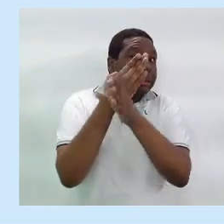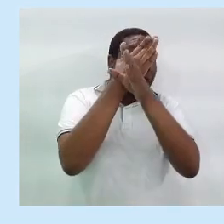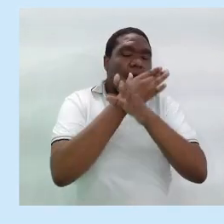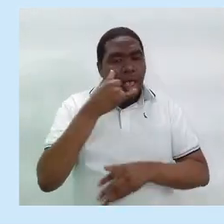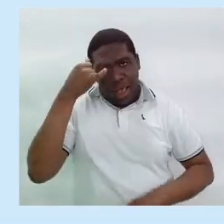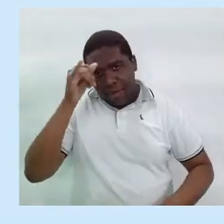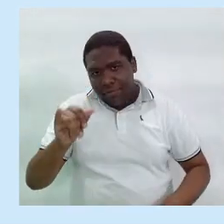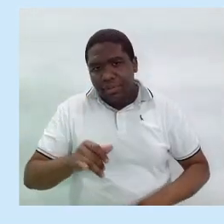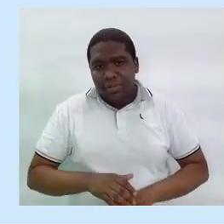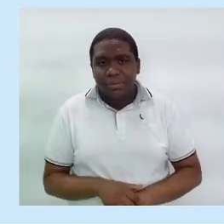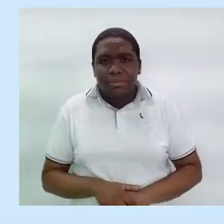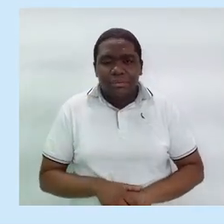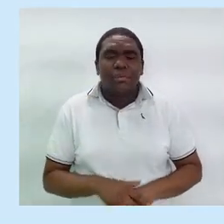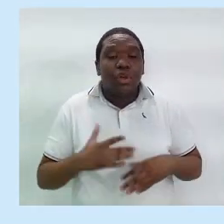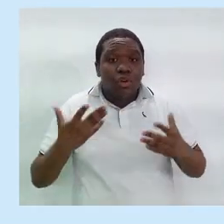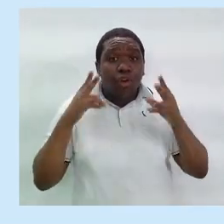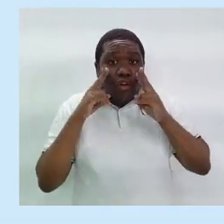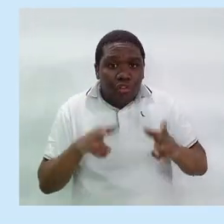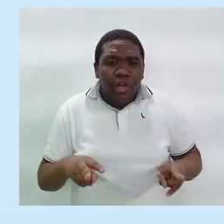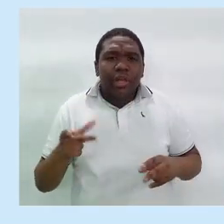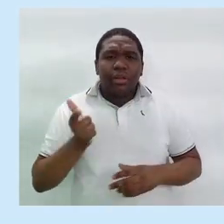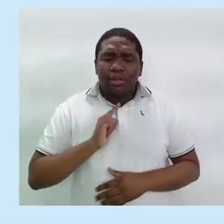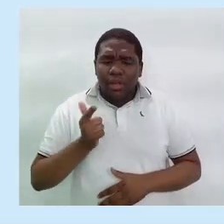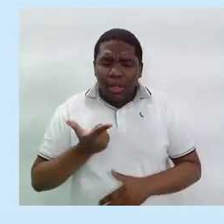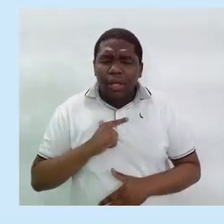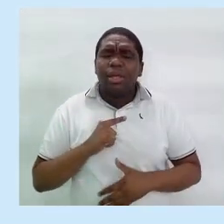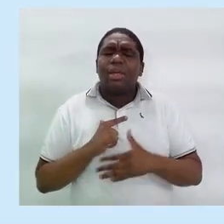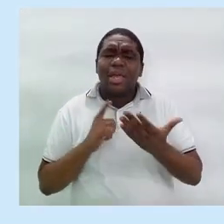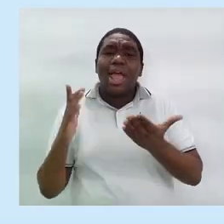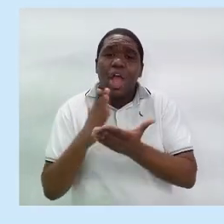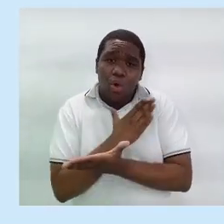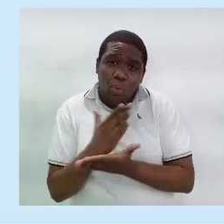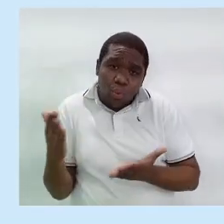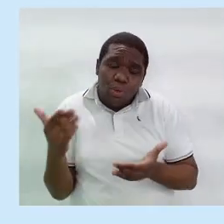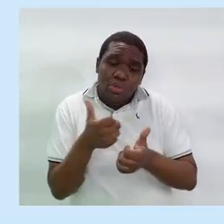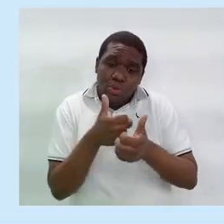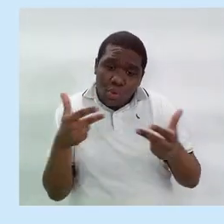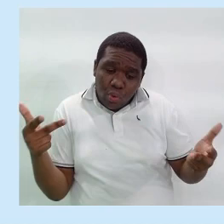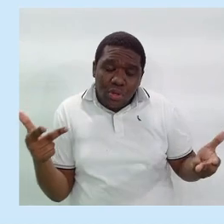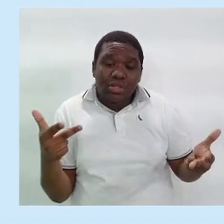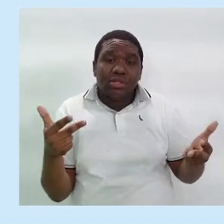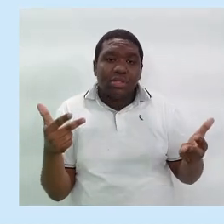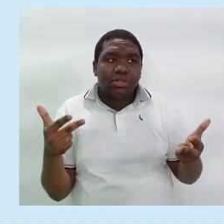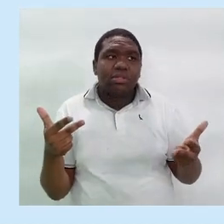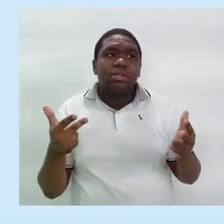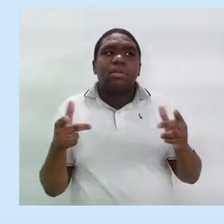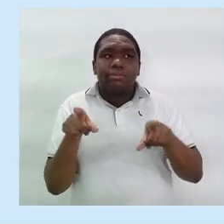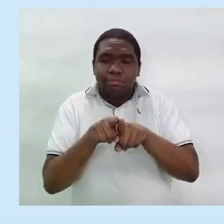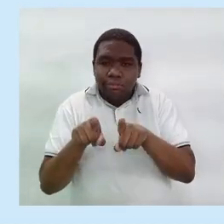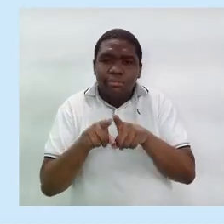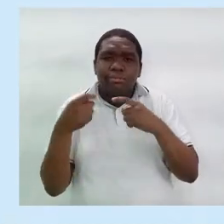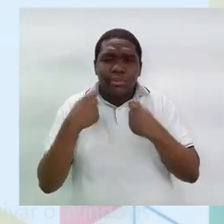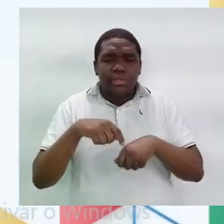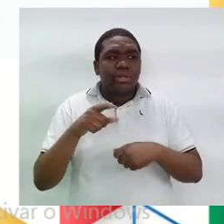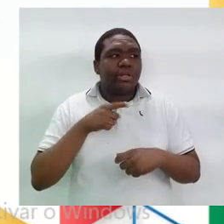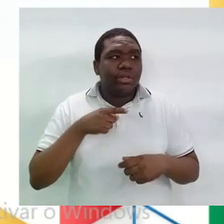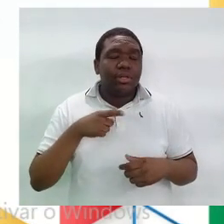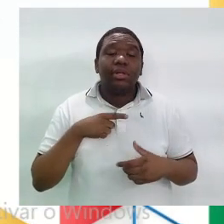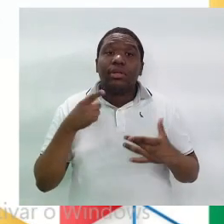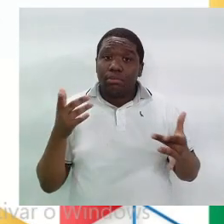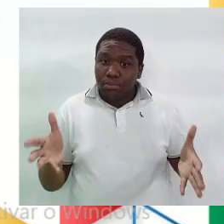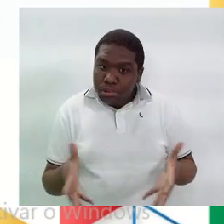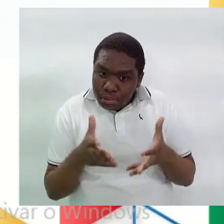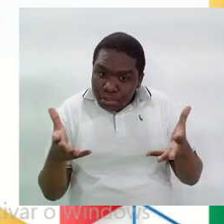Vamos adiante. Vamos ver, aqui nós temos alguns rituais, ritos, aliás. Igualmente devem ser